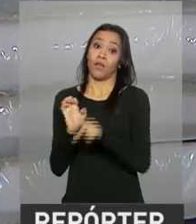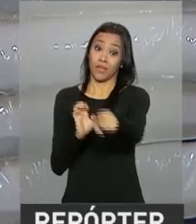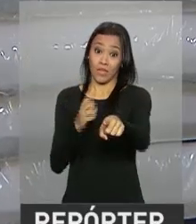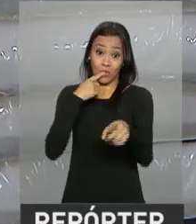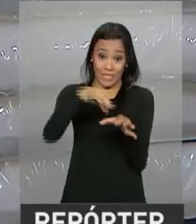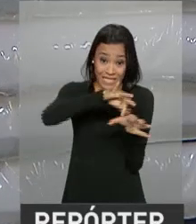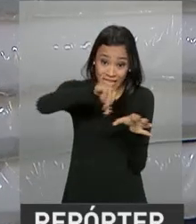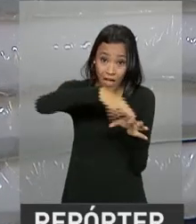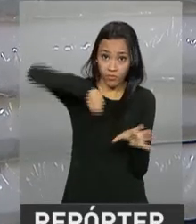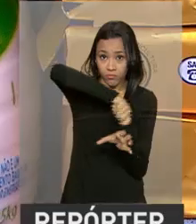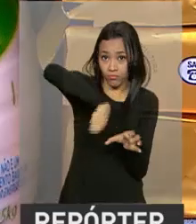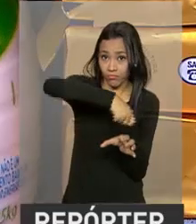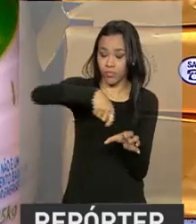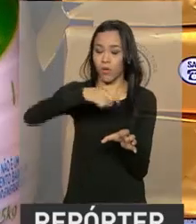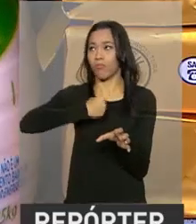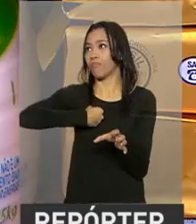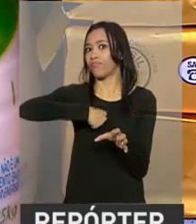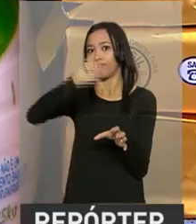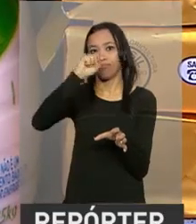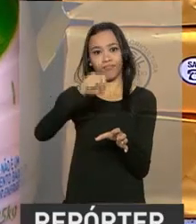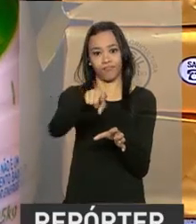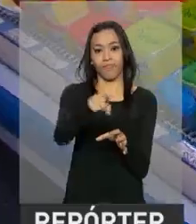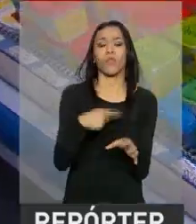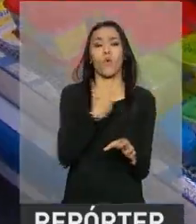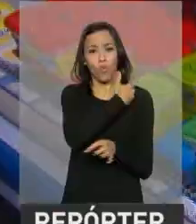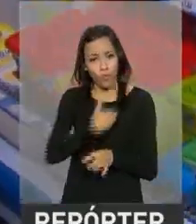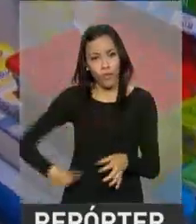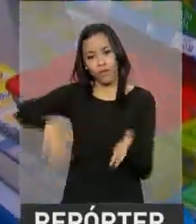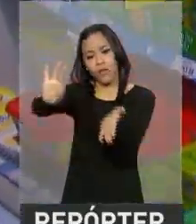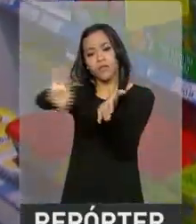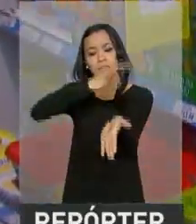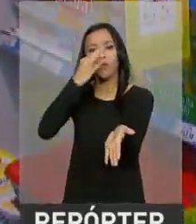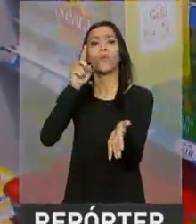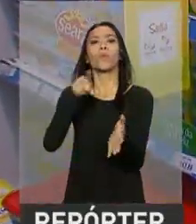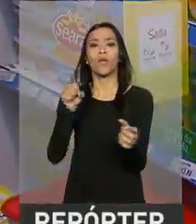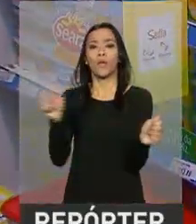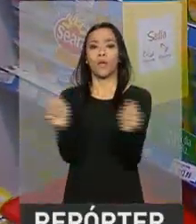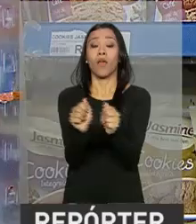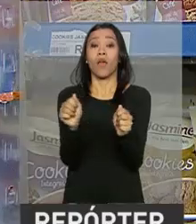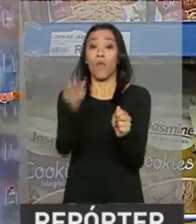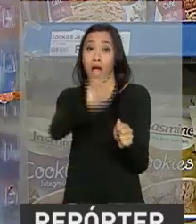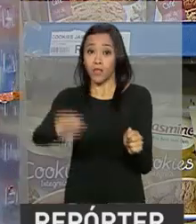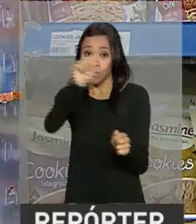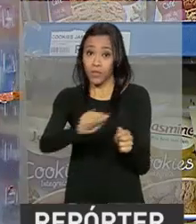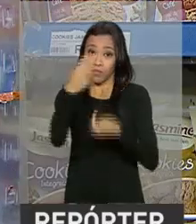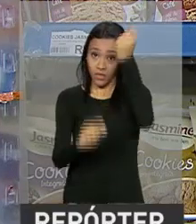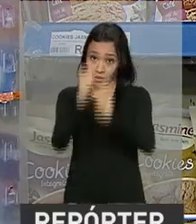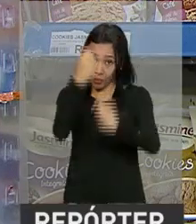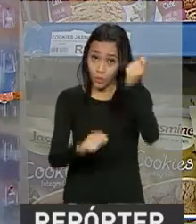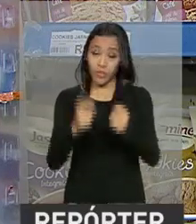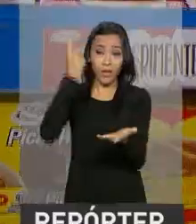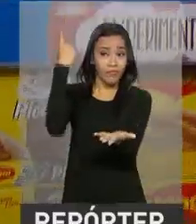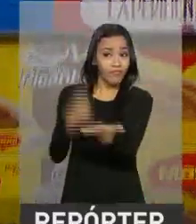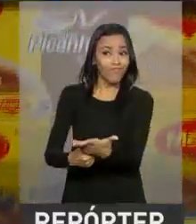sódio da nossa alimentação o governo assinou em 2011 um acordo com a Associação das Indústrias da alimentação para